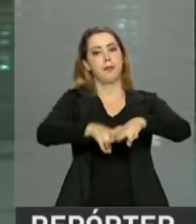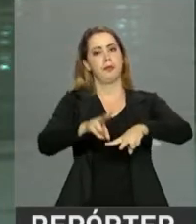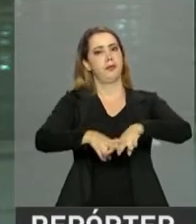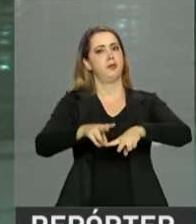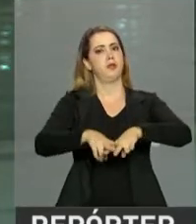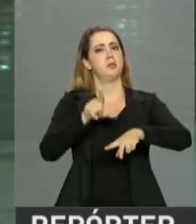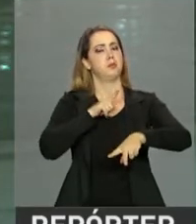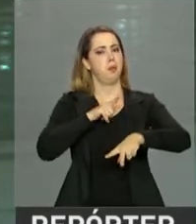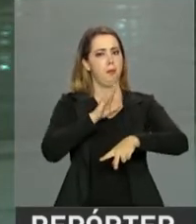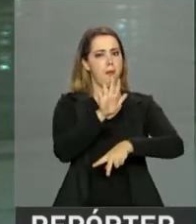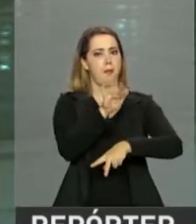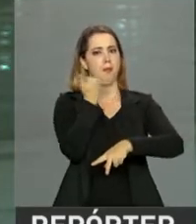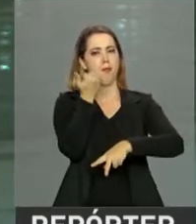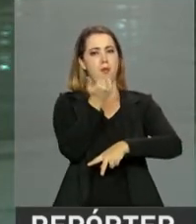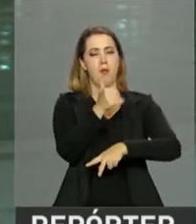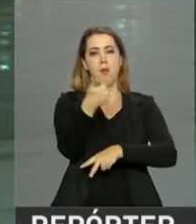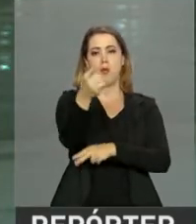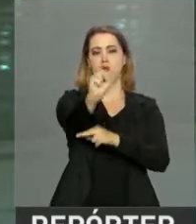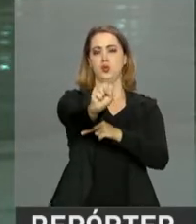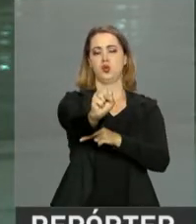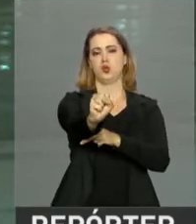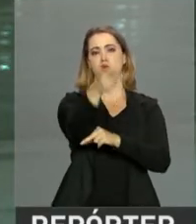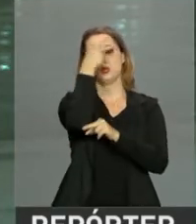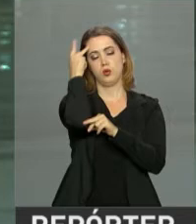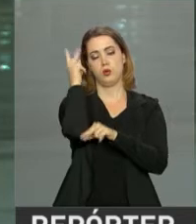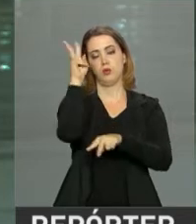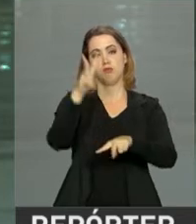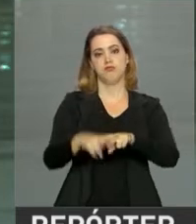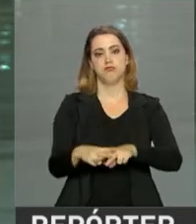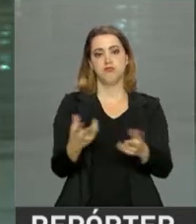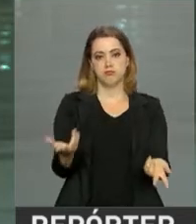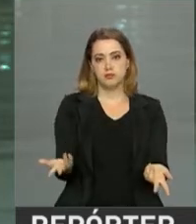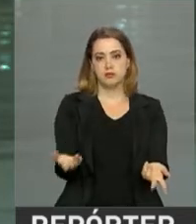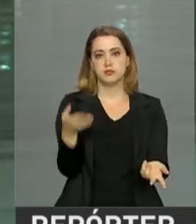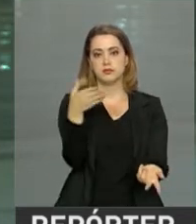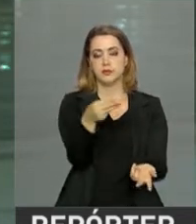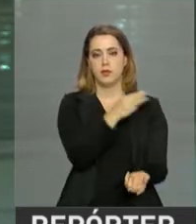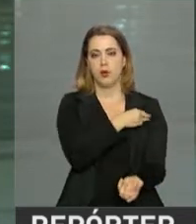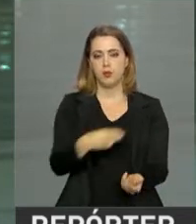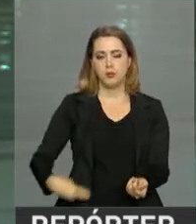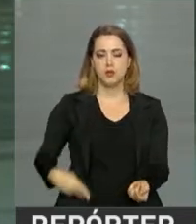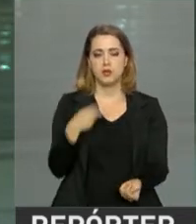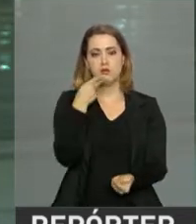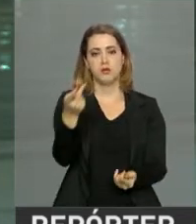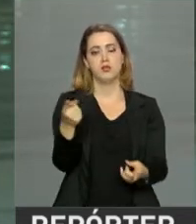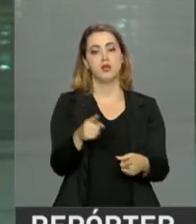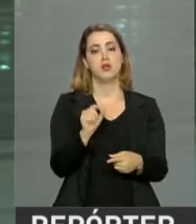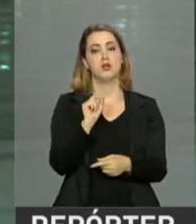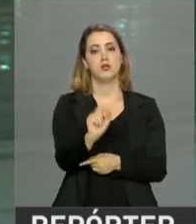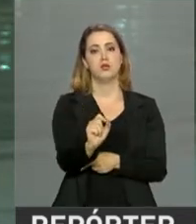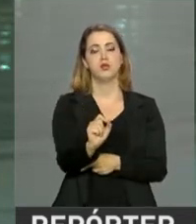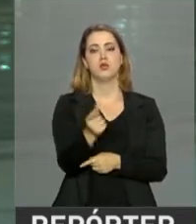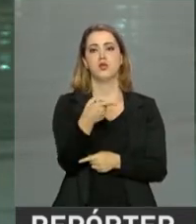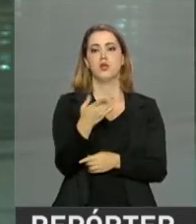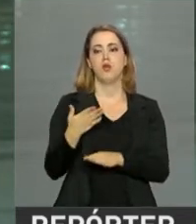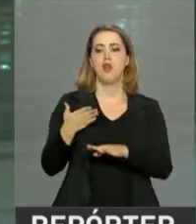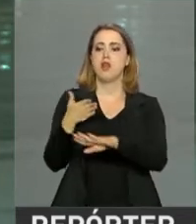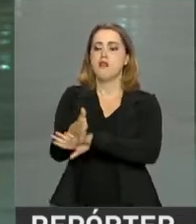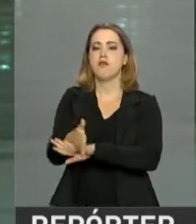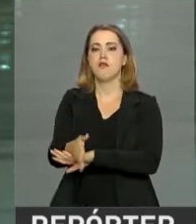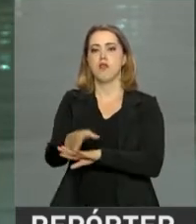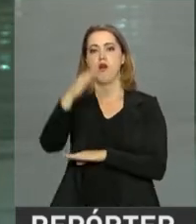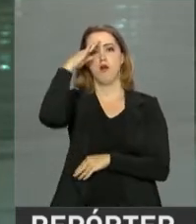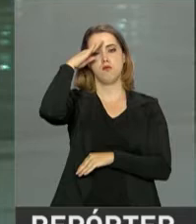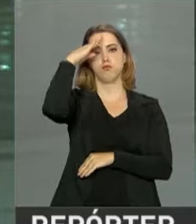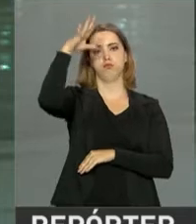levaram à morte de 18 detentos o ministro disse que porém não vai enviar a força nacional para